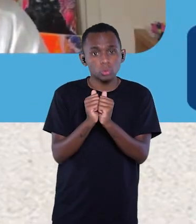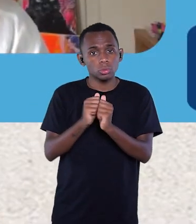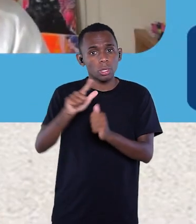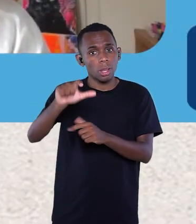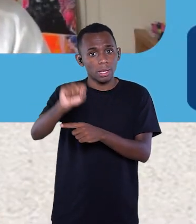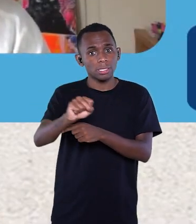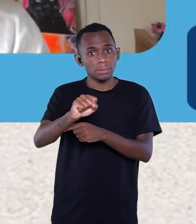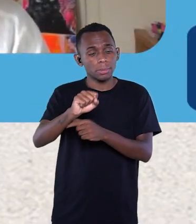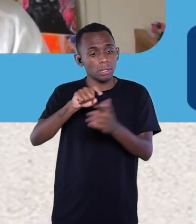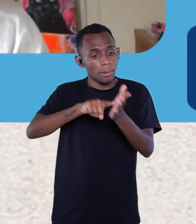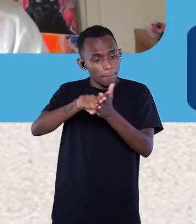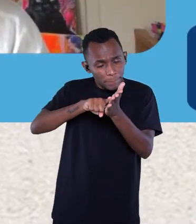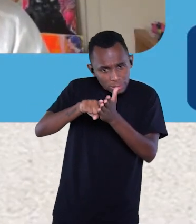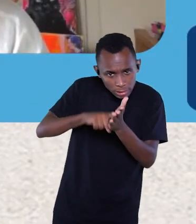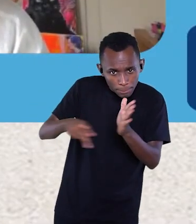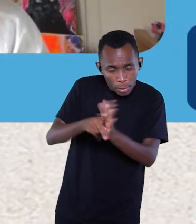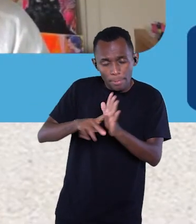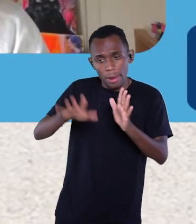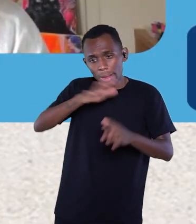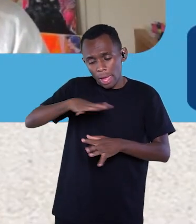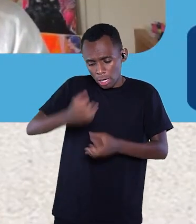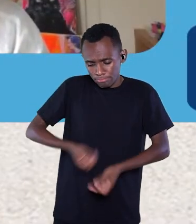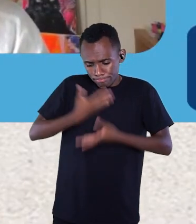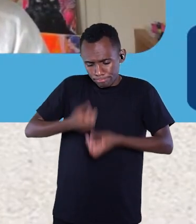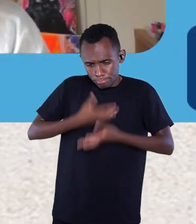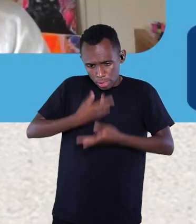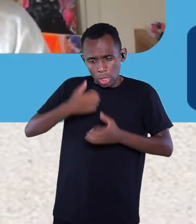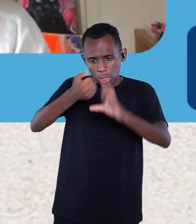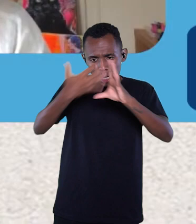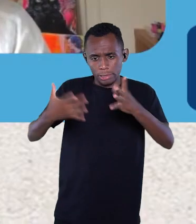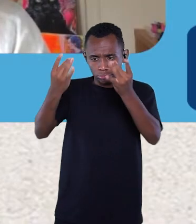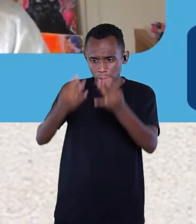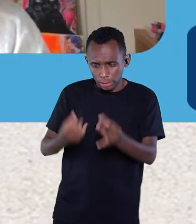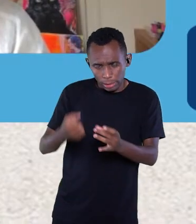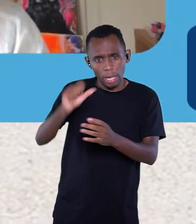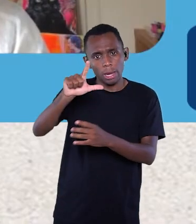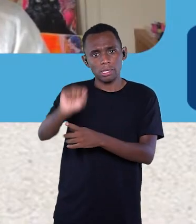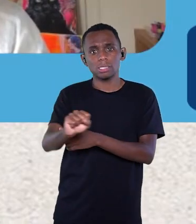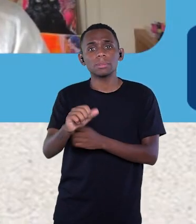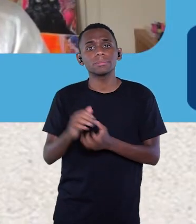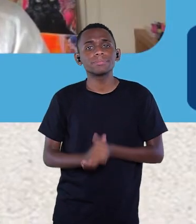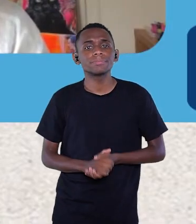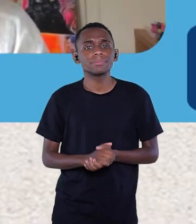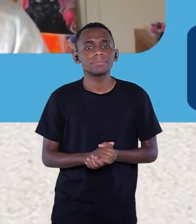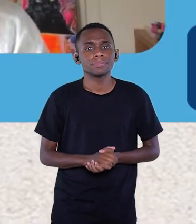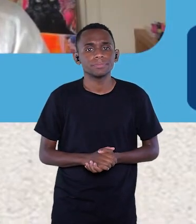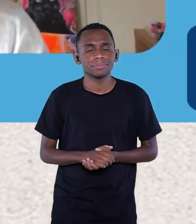univos, investigações sobre a poética das lesbianidades.